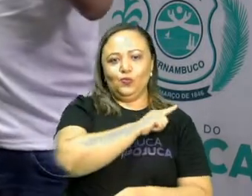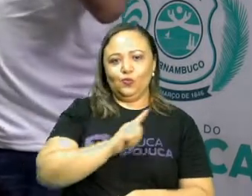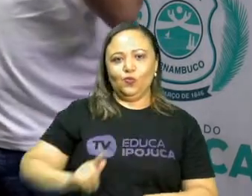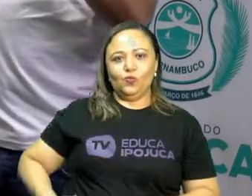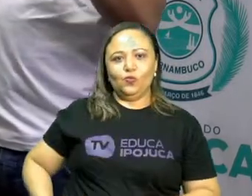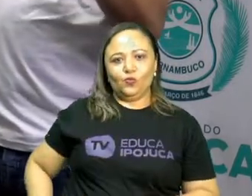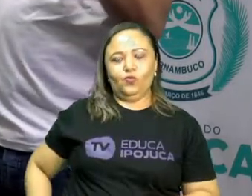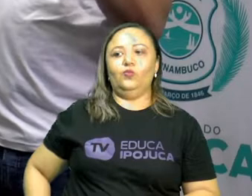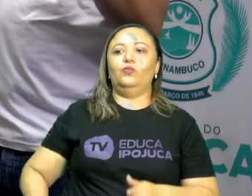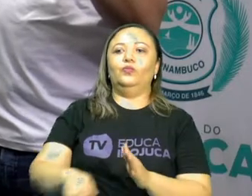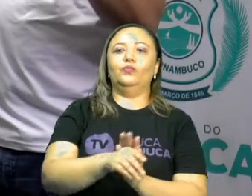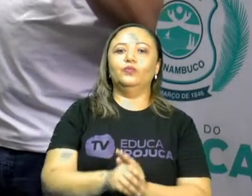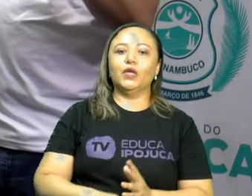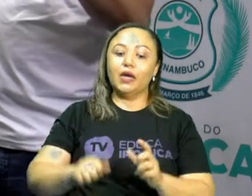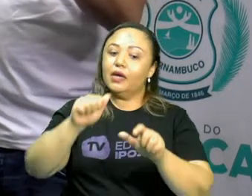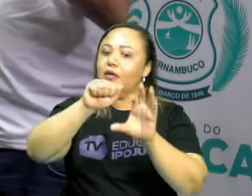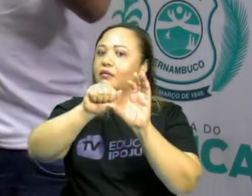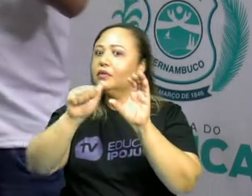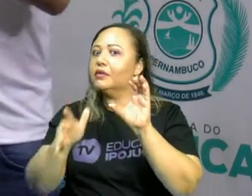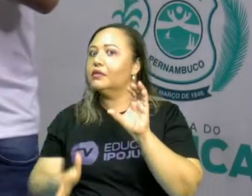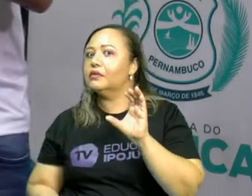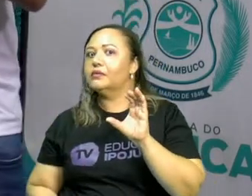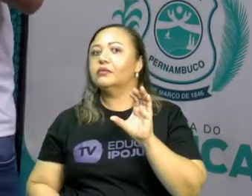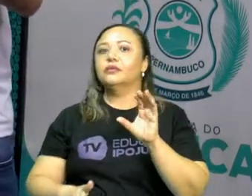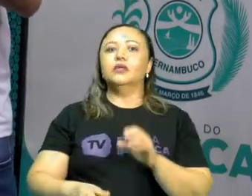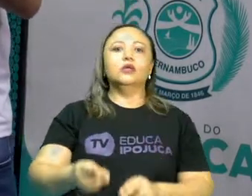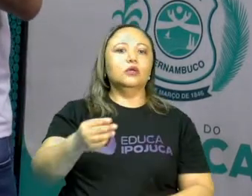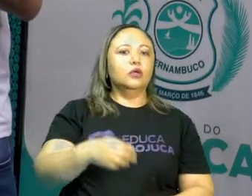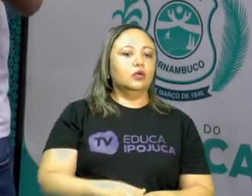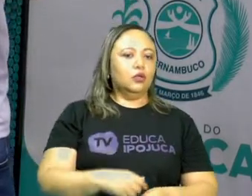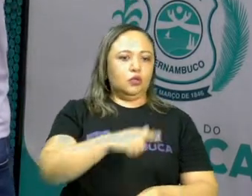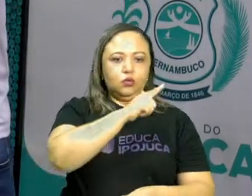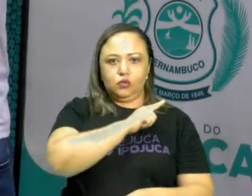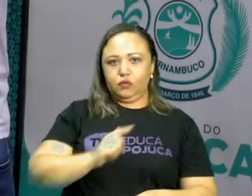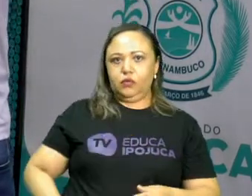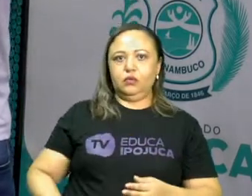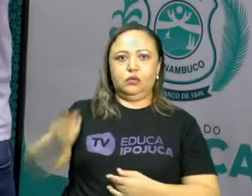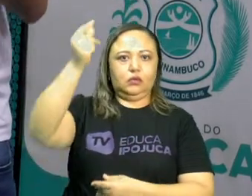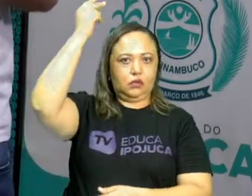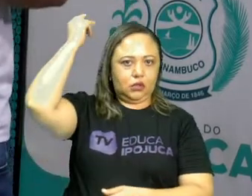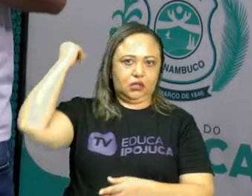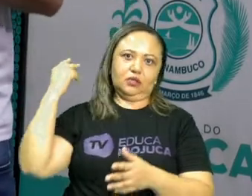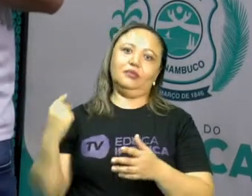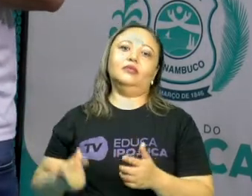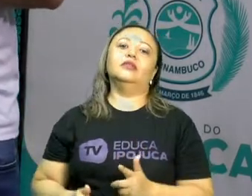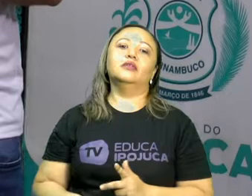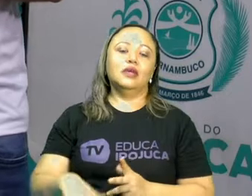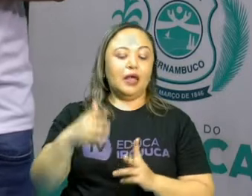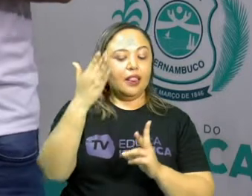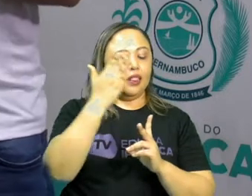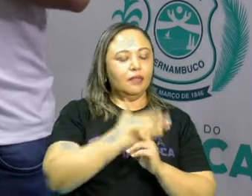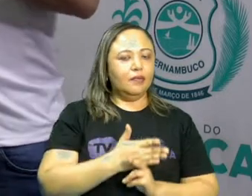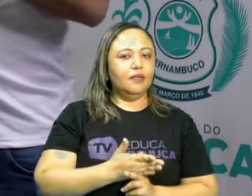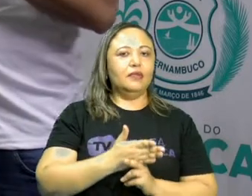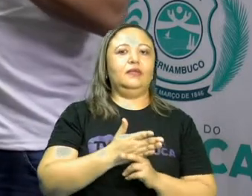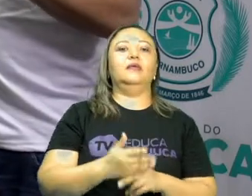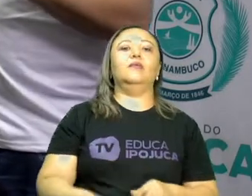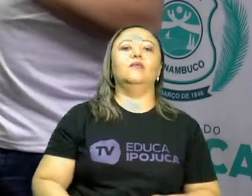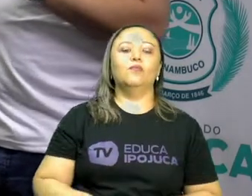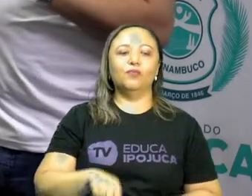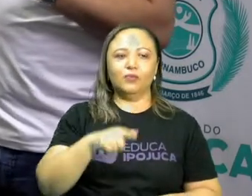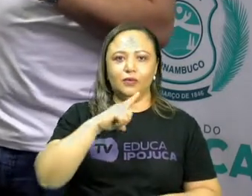então isso é uma característica do regime essa divisão social em Estados